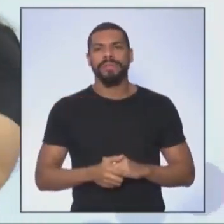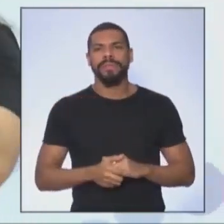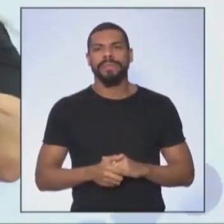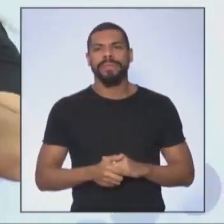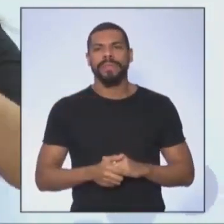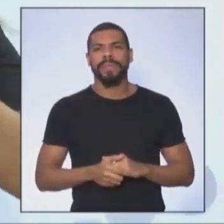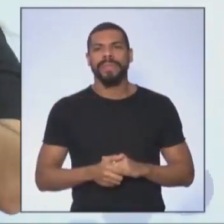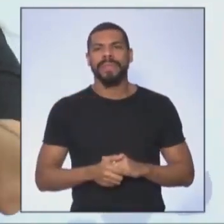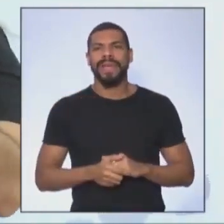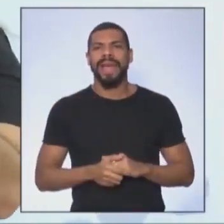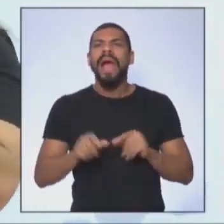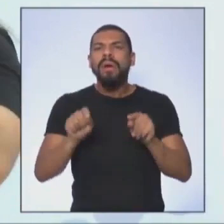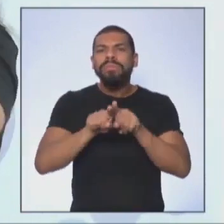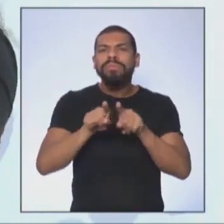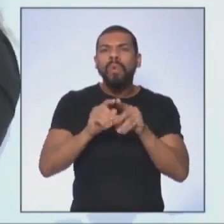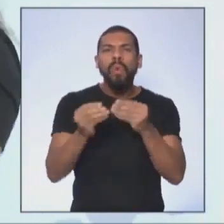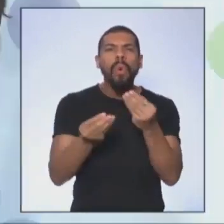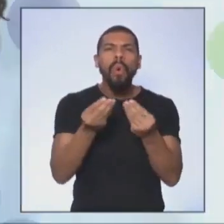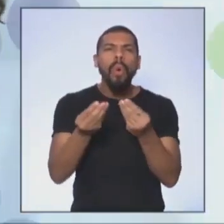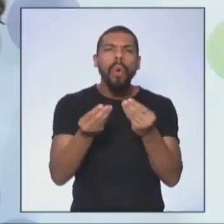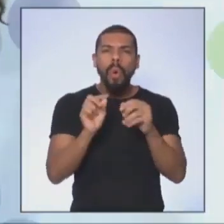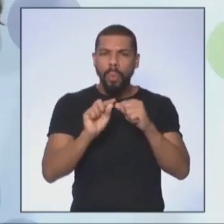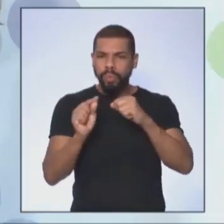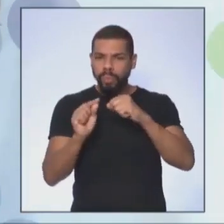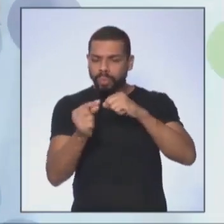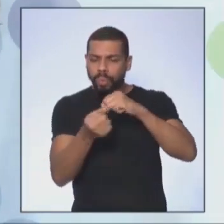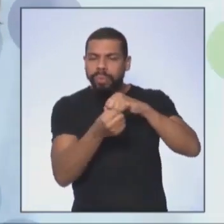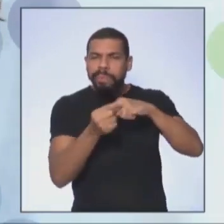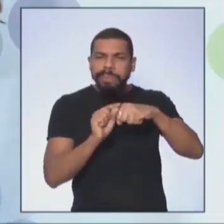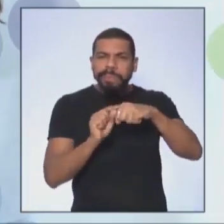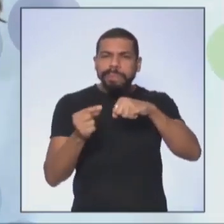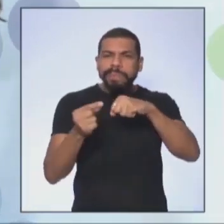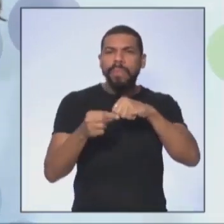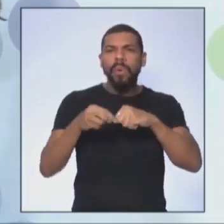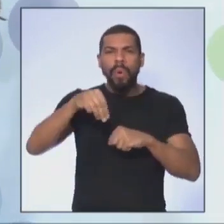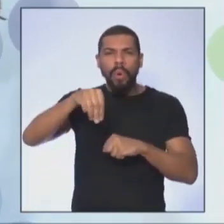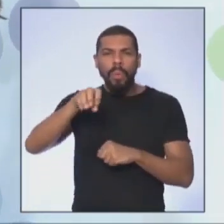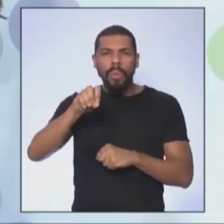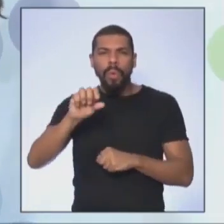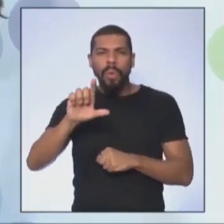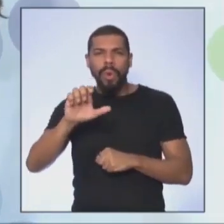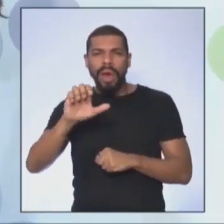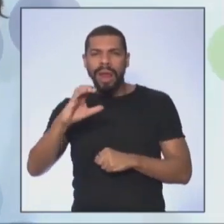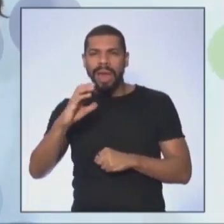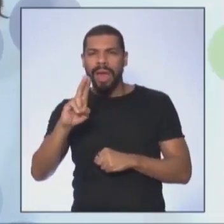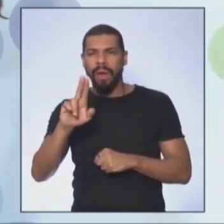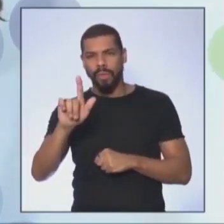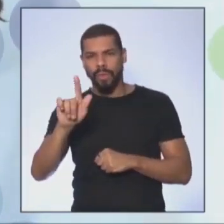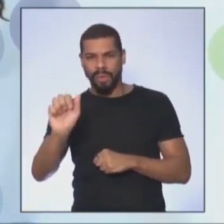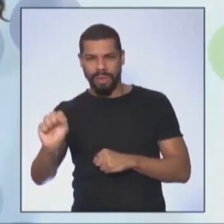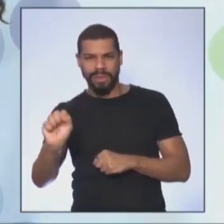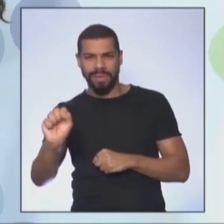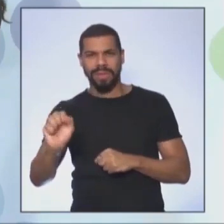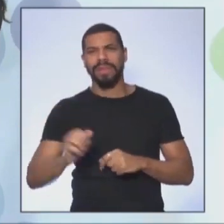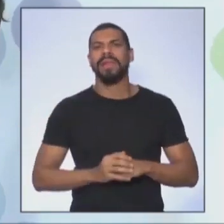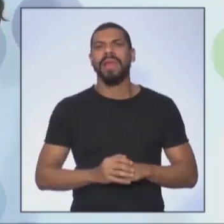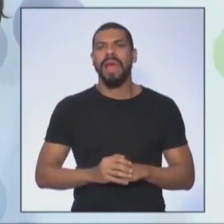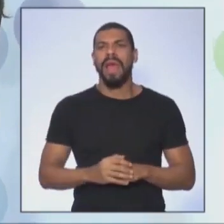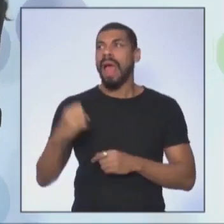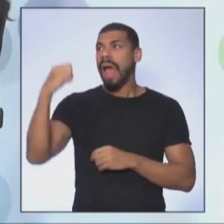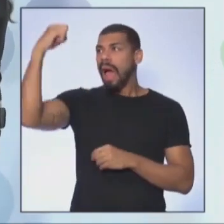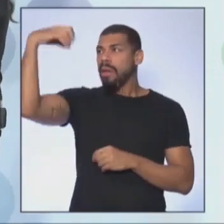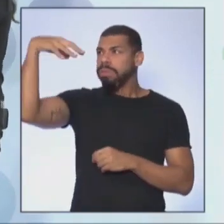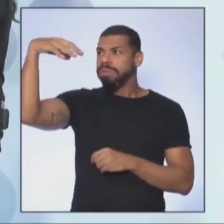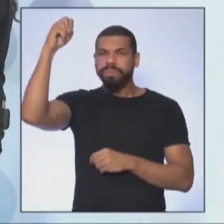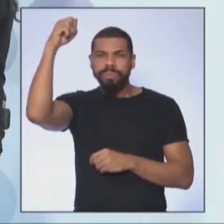eles fazem moléculas. Isso aqui é feito de moléculas alongadas. E aí o que acontece? A luz só consegue